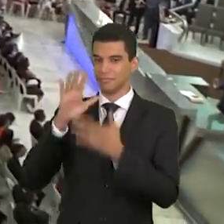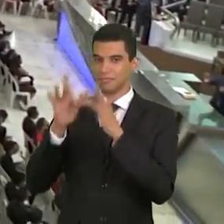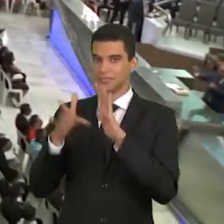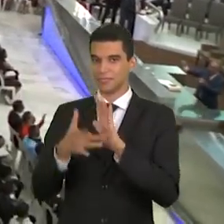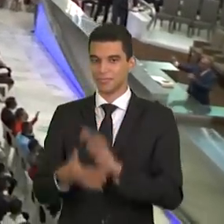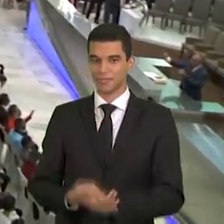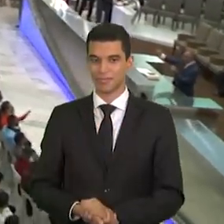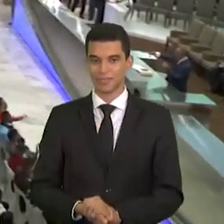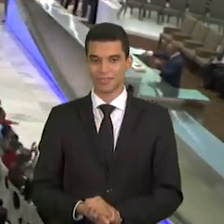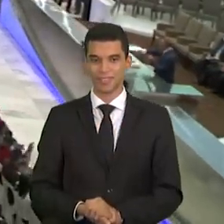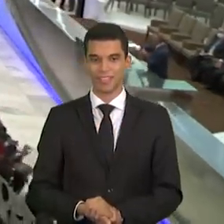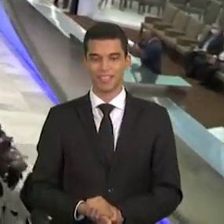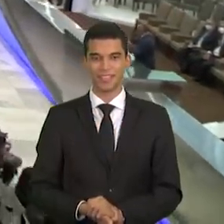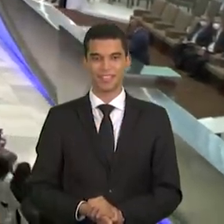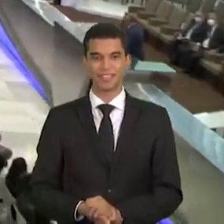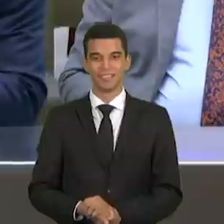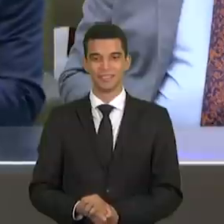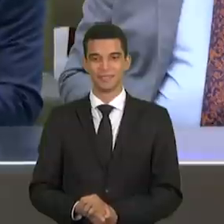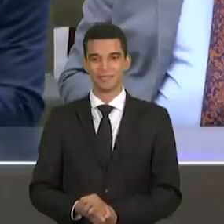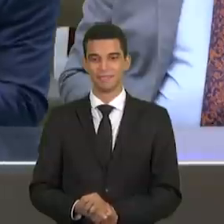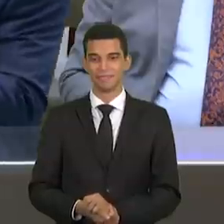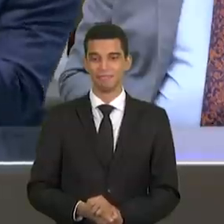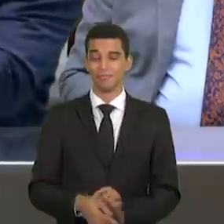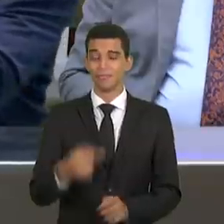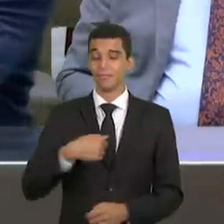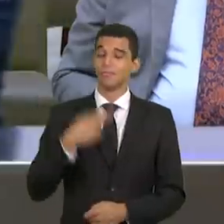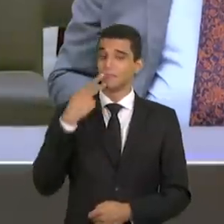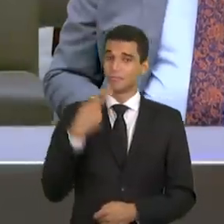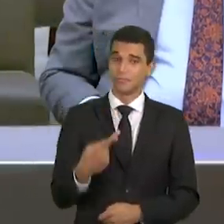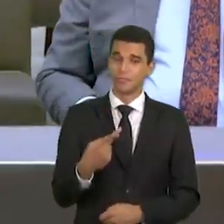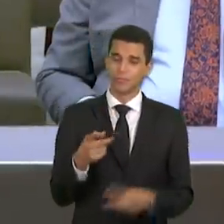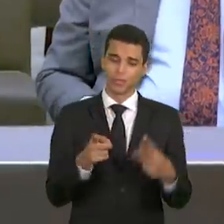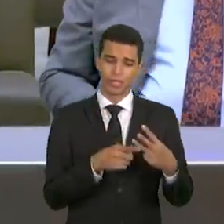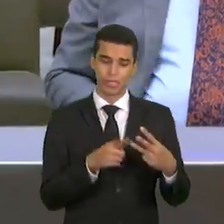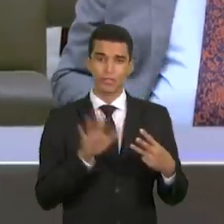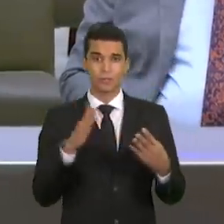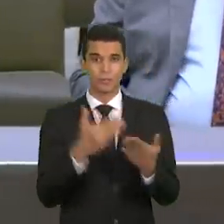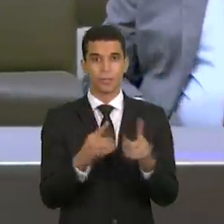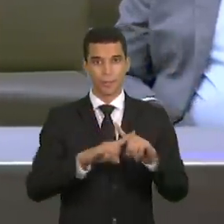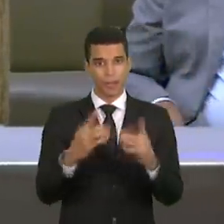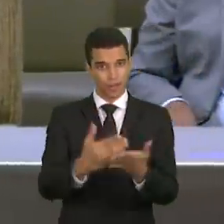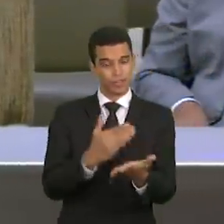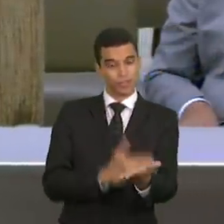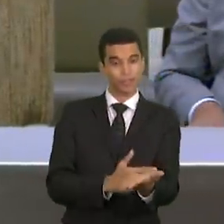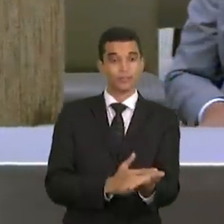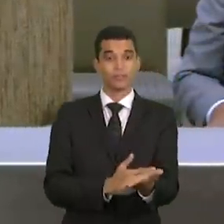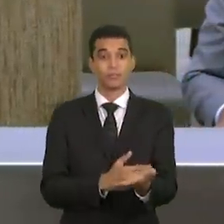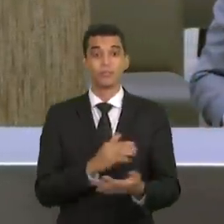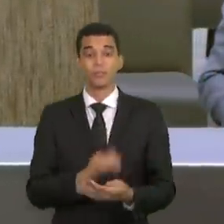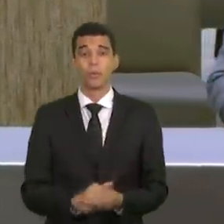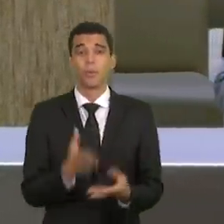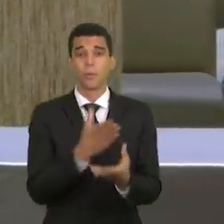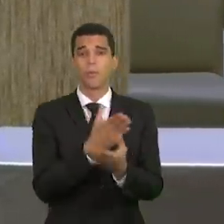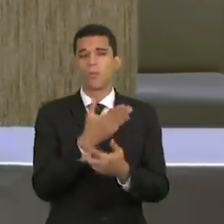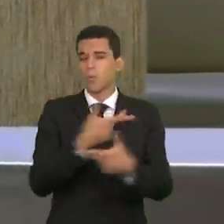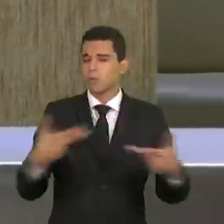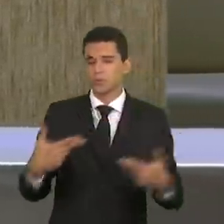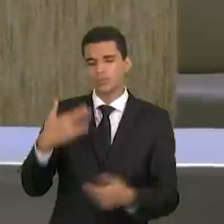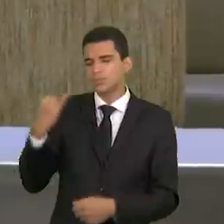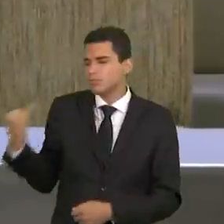Eu tenho algo para dizer. Eu vou para um terceiro ponto, mas eu preciso dizer algo aqui muito, sumamente